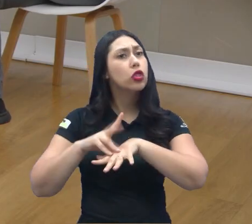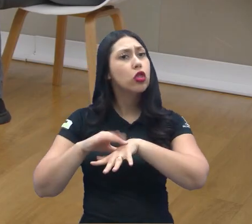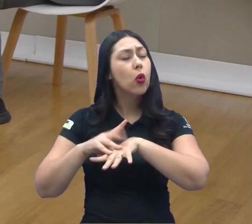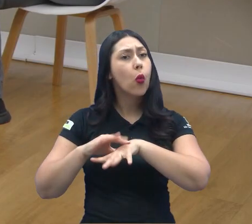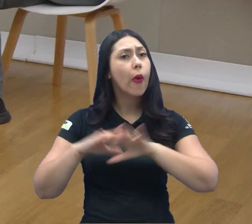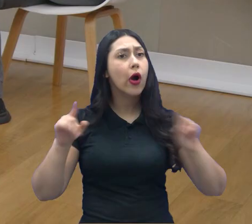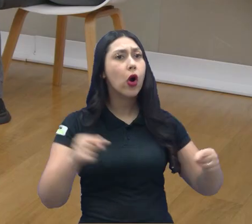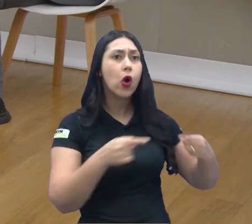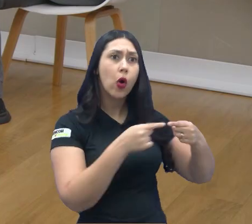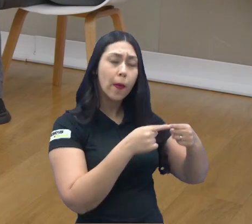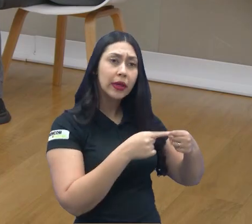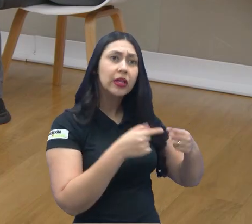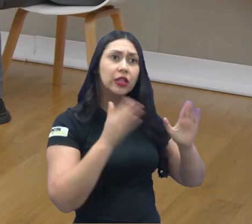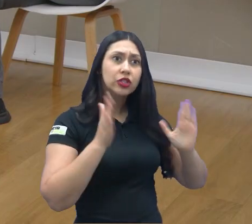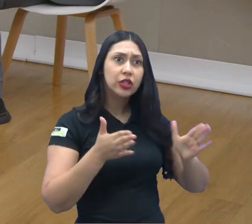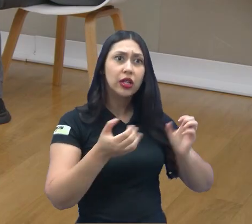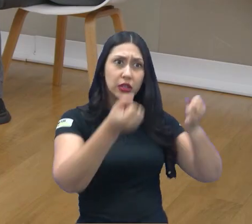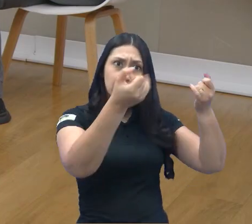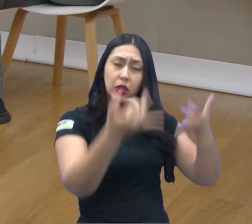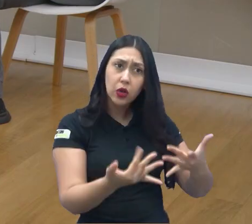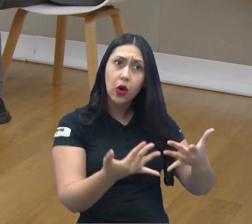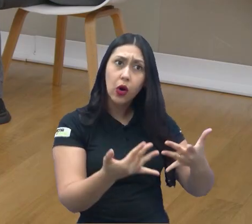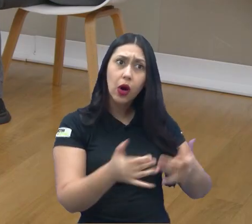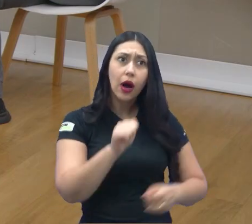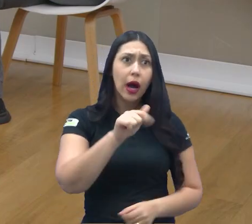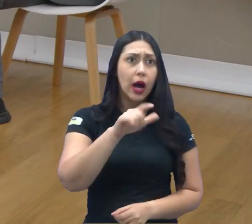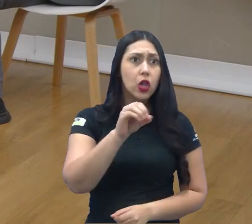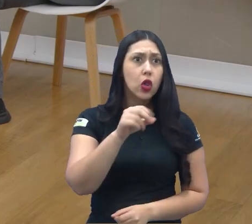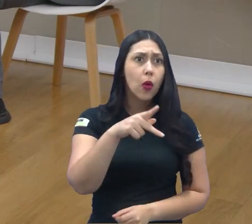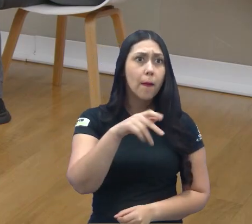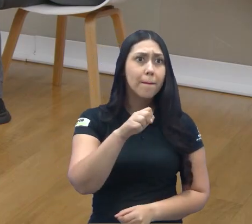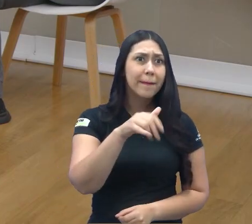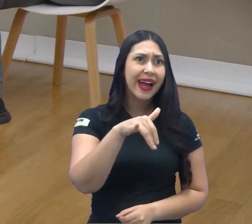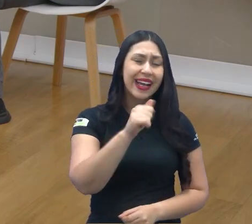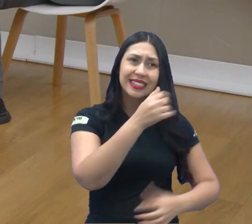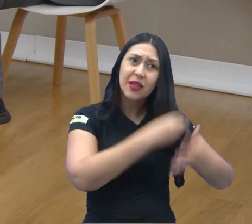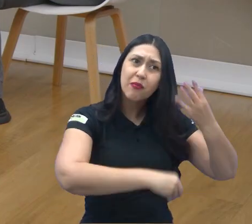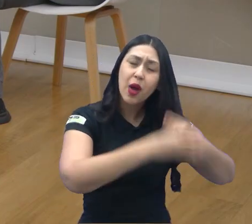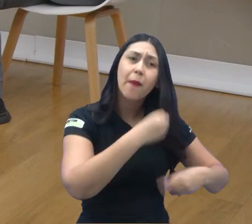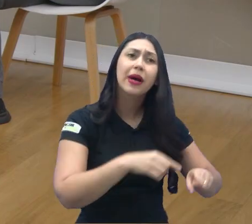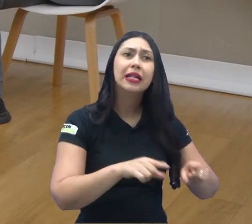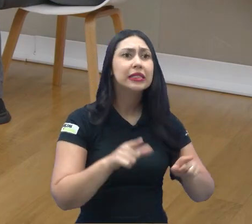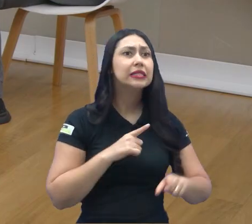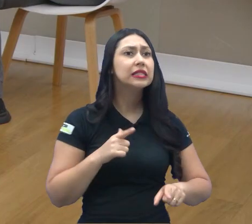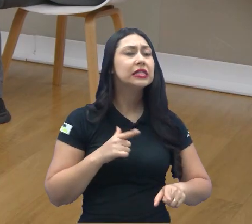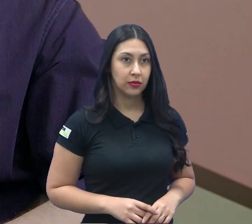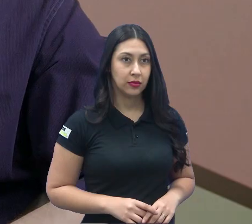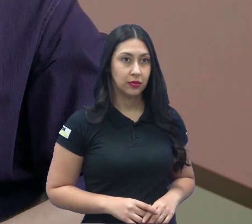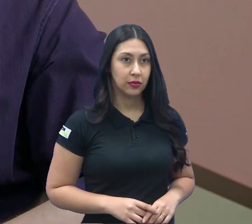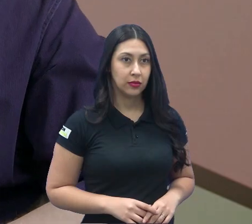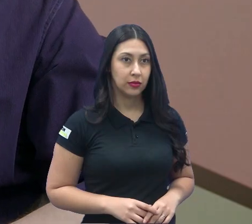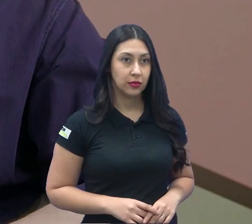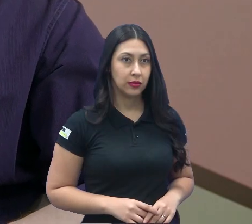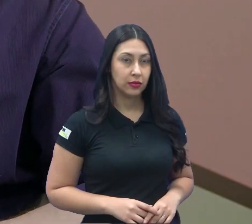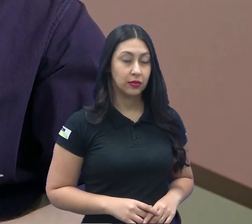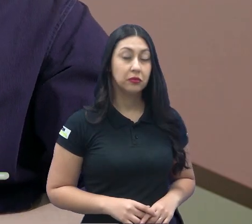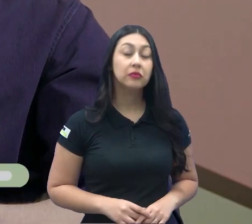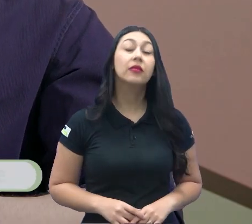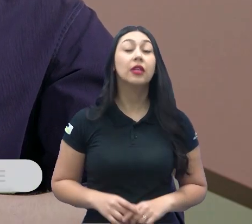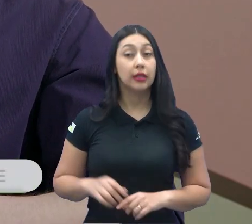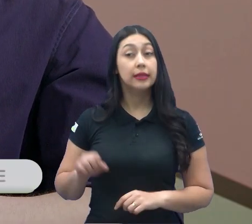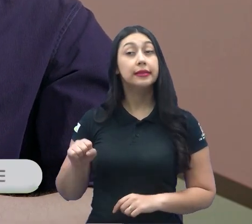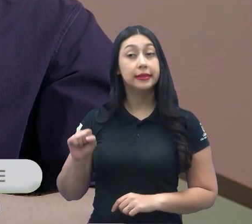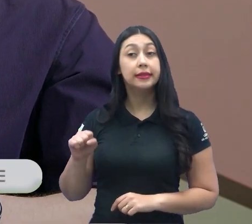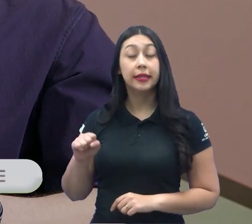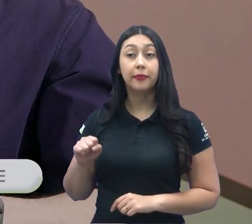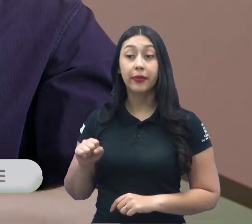cabelo? Então, você já falou, a alopécia é uma delas. Além da alopécia, tem alguma outra doença que está relacionada com a... Perfeito. A alopécia, por